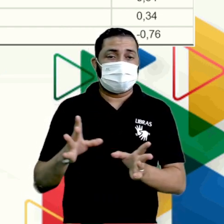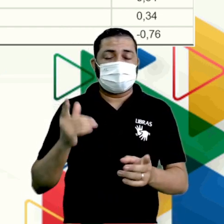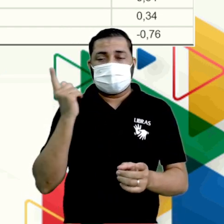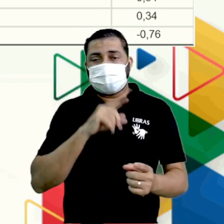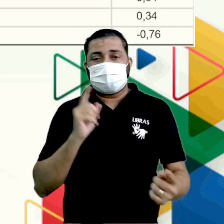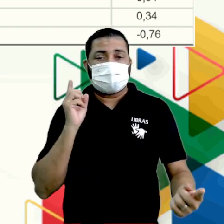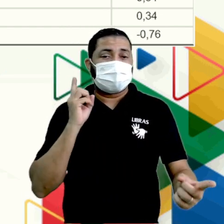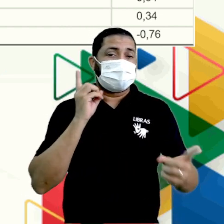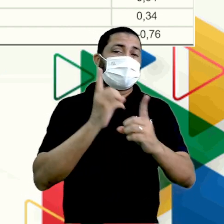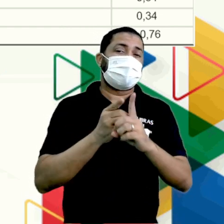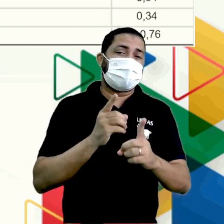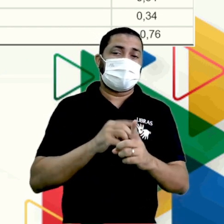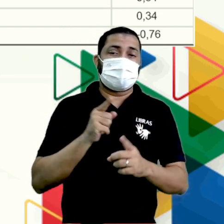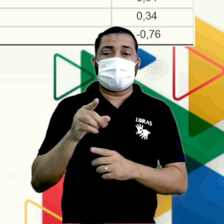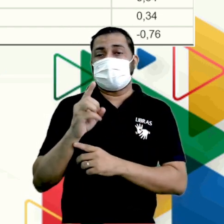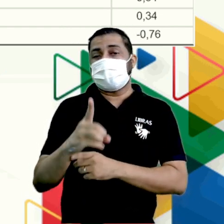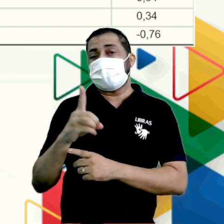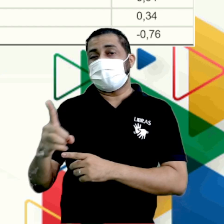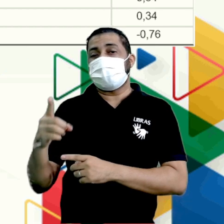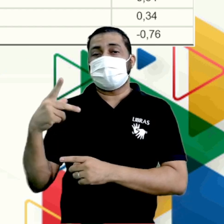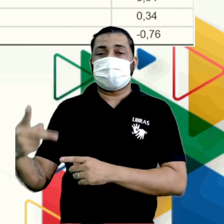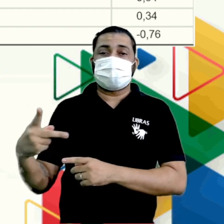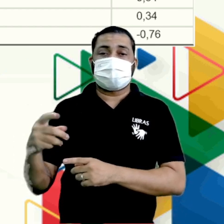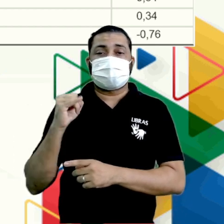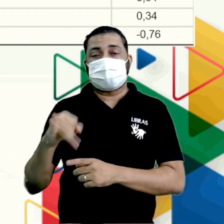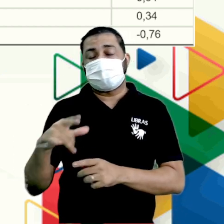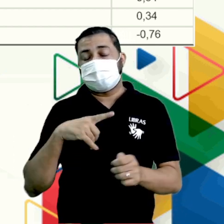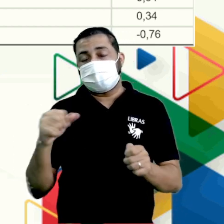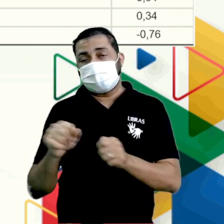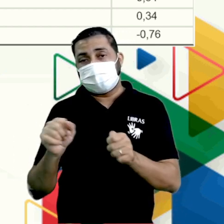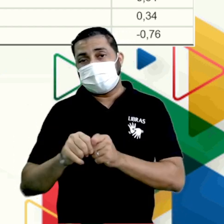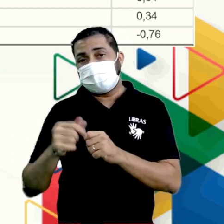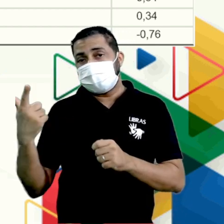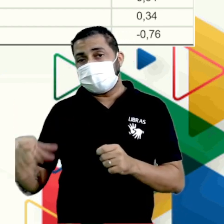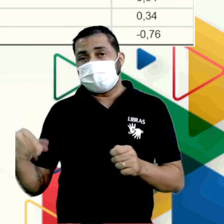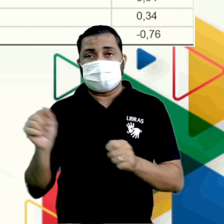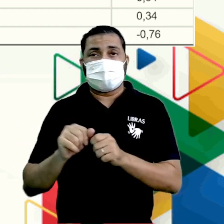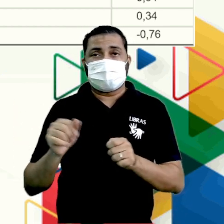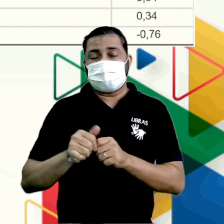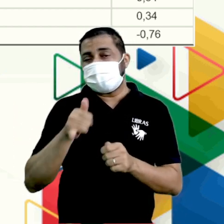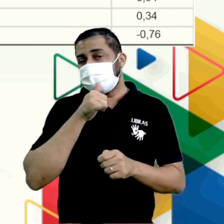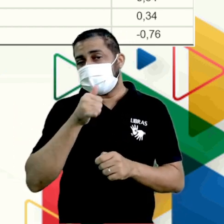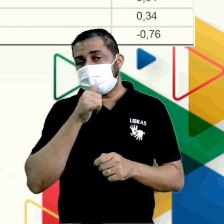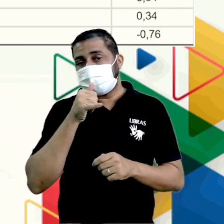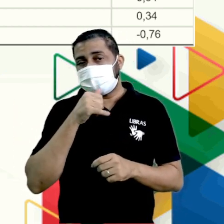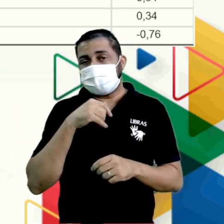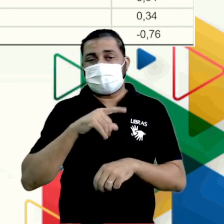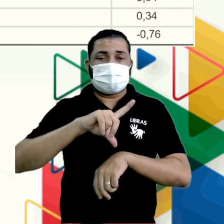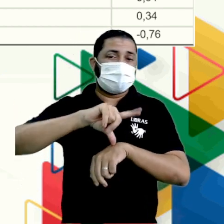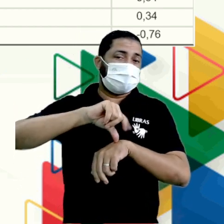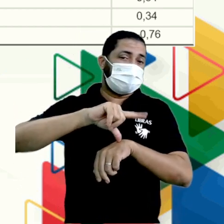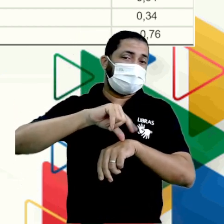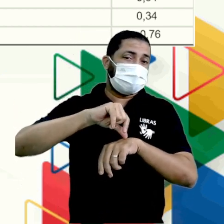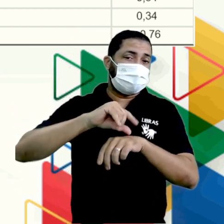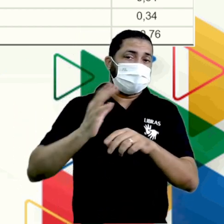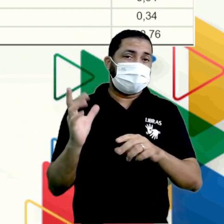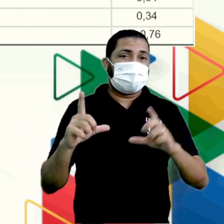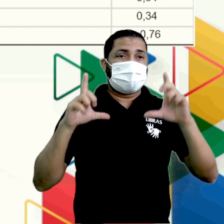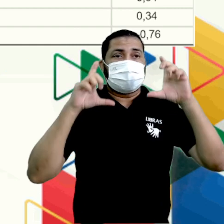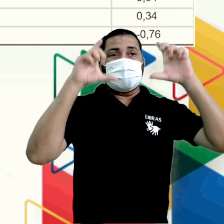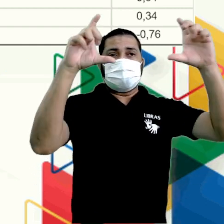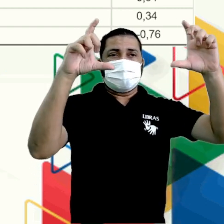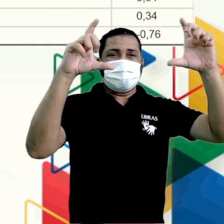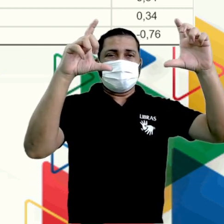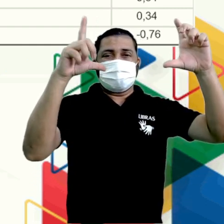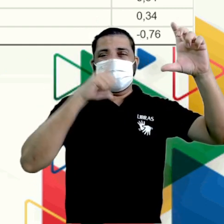essa DDP. Se eu vou fazer um outro equipamento funcionar, por exemplo, um relógio de parede, que normalmente funciona ali